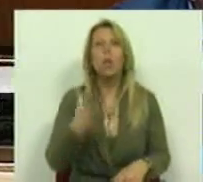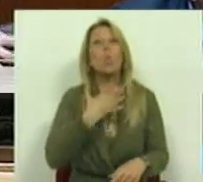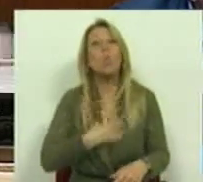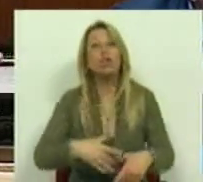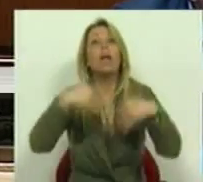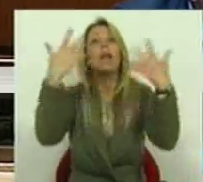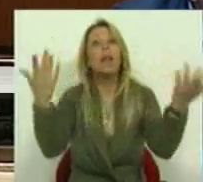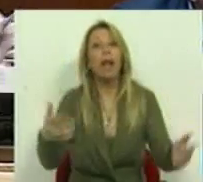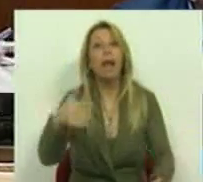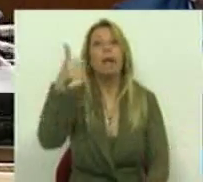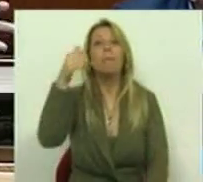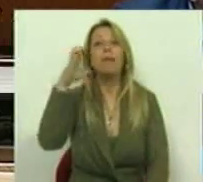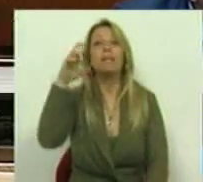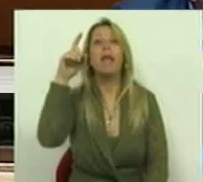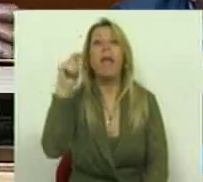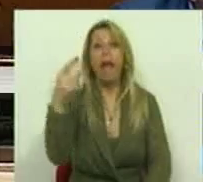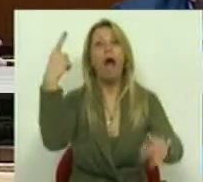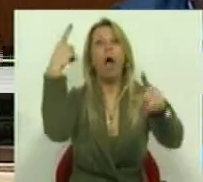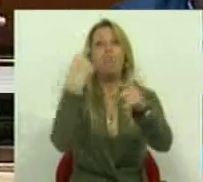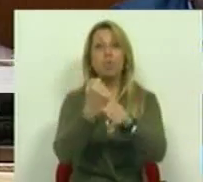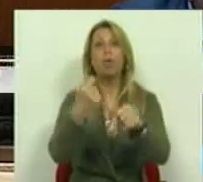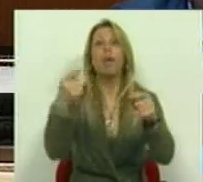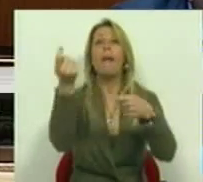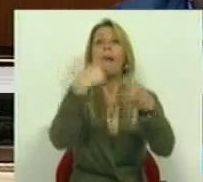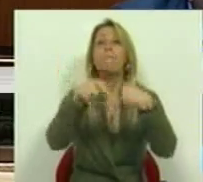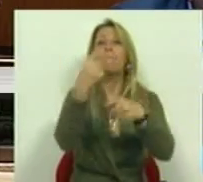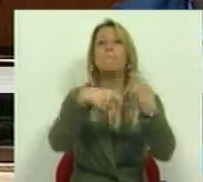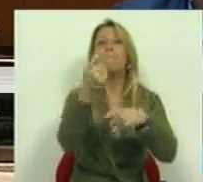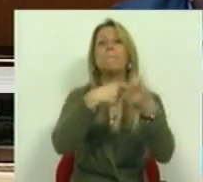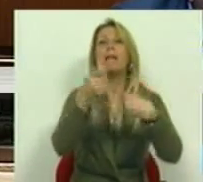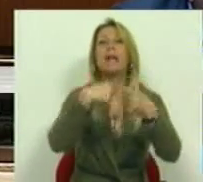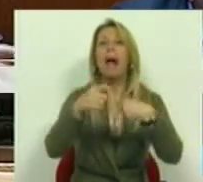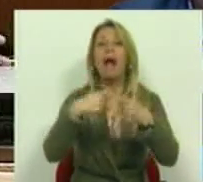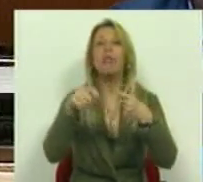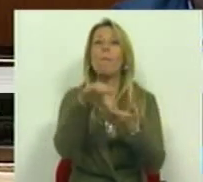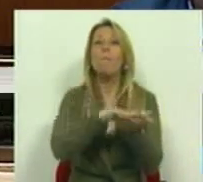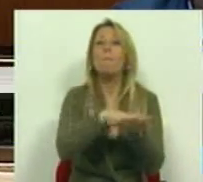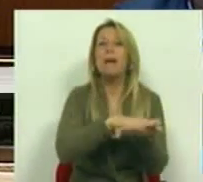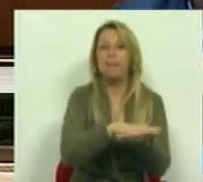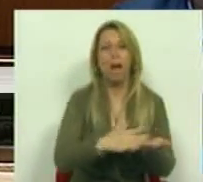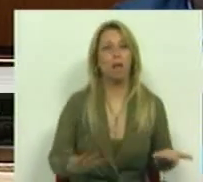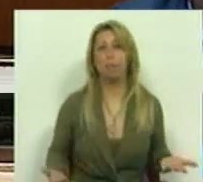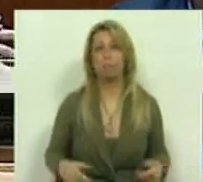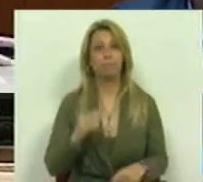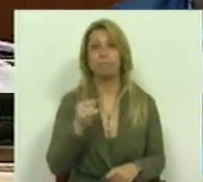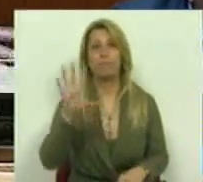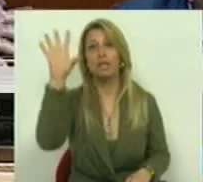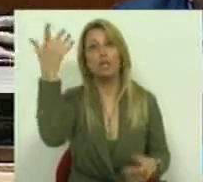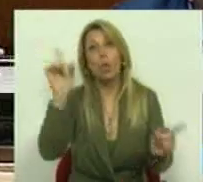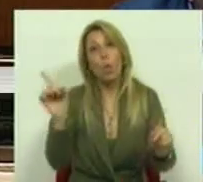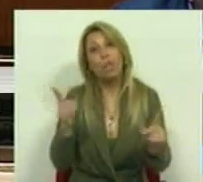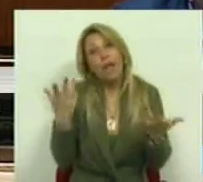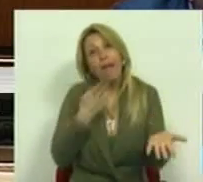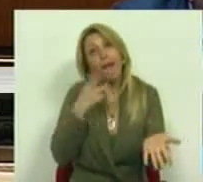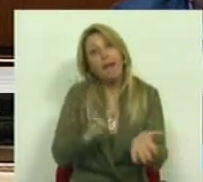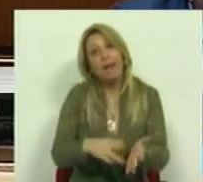gostaria que o BCE comprasse em mercado primário. Mas a verdade é que isso não acontece e, portanto, é a própria realidade